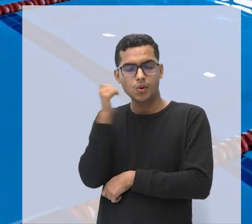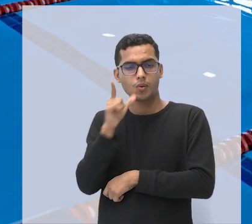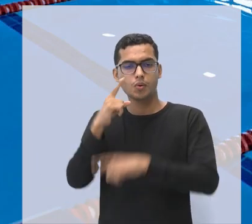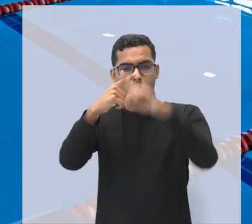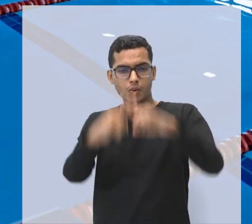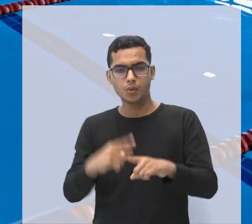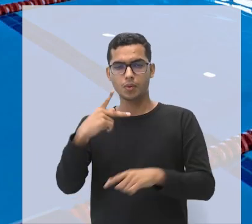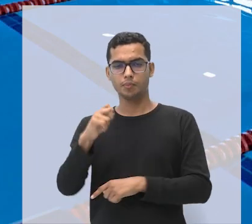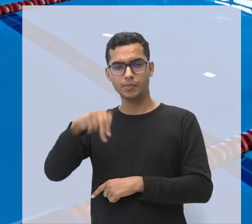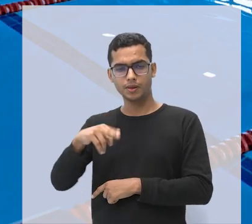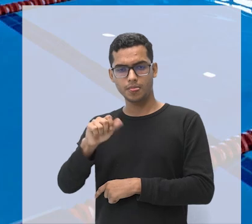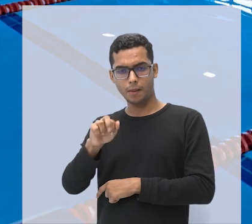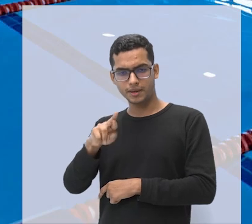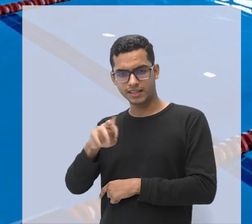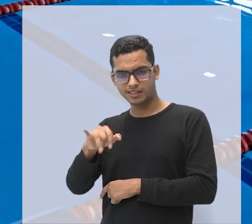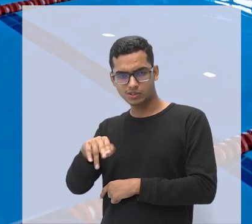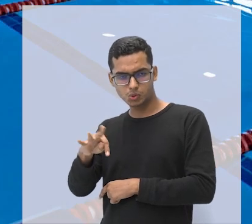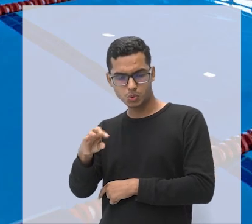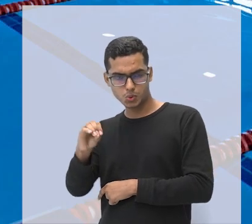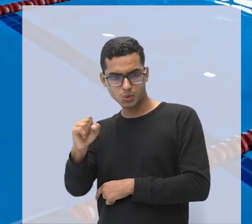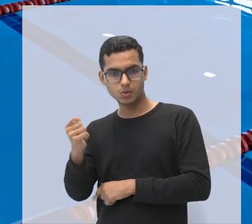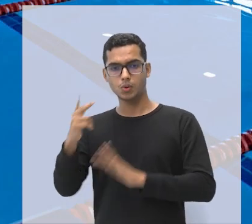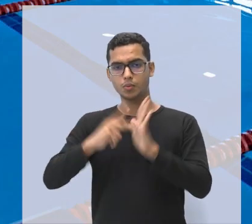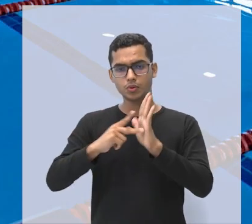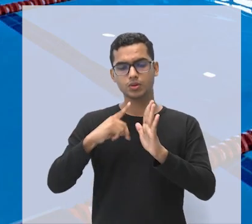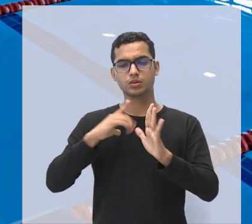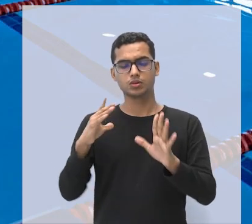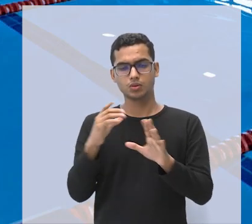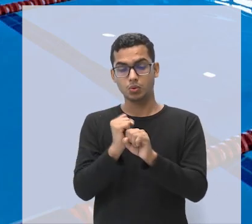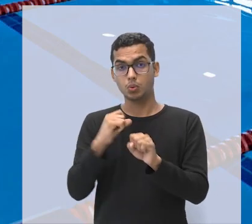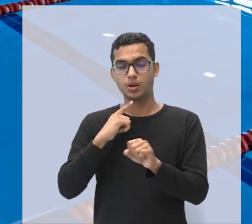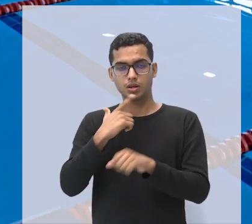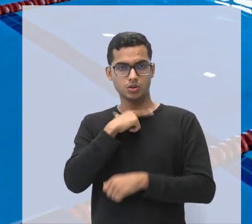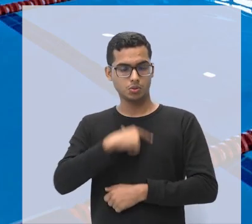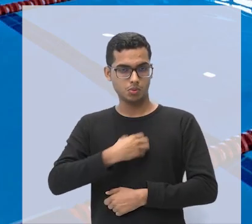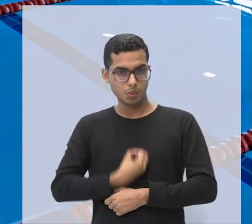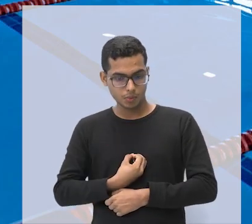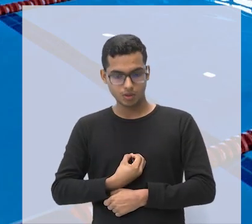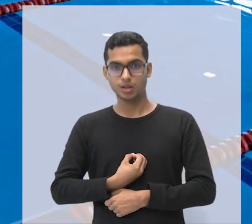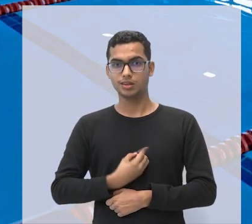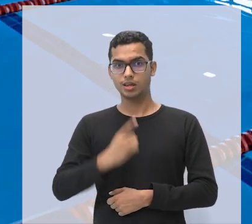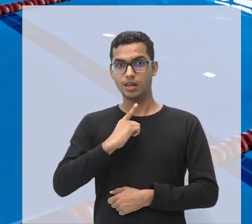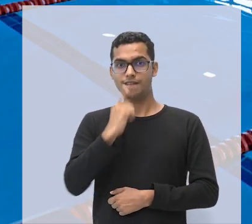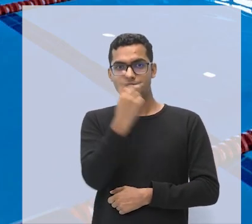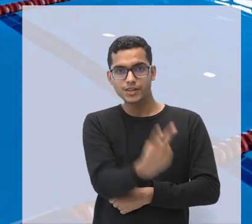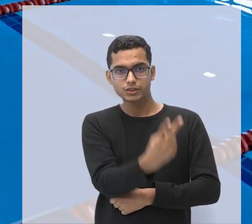Pan-Americanos, com um total impressionante de 23 medalhas. É muito, né?